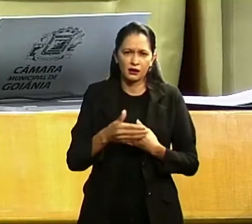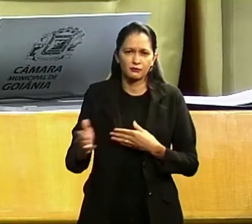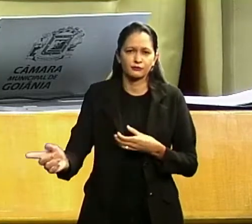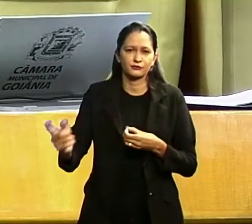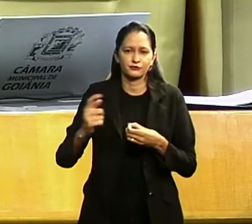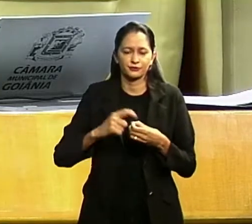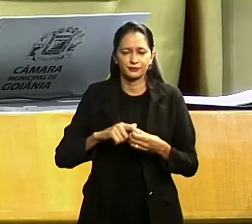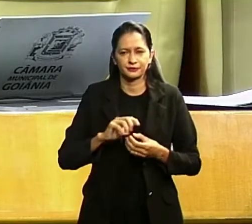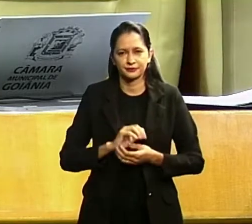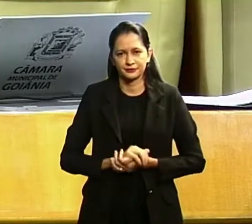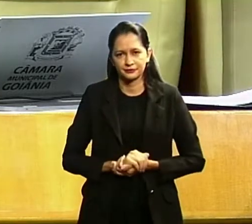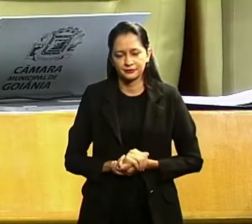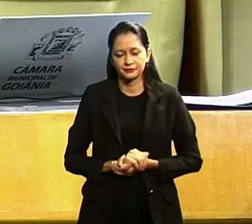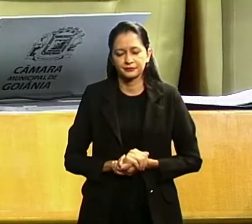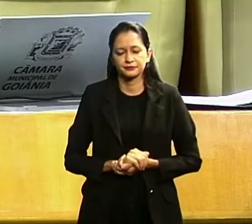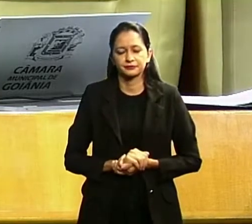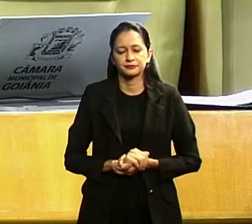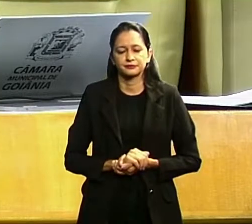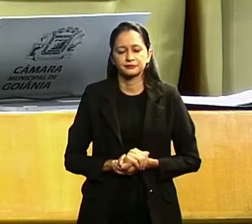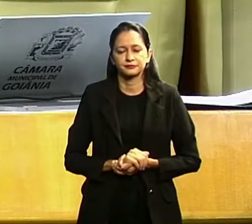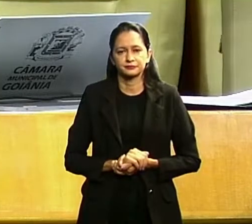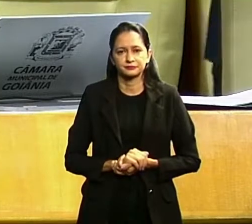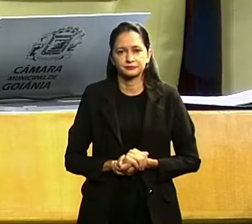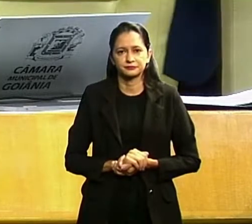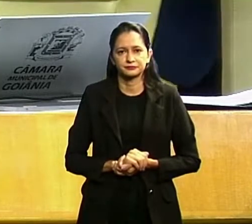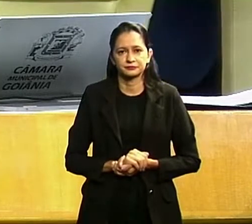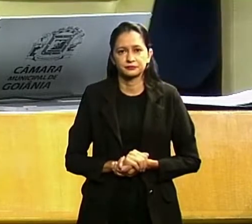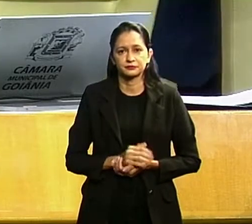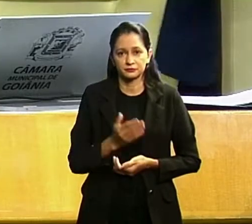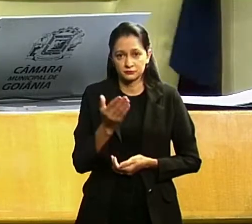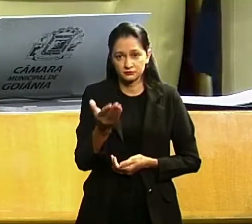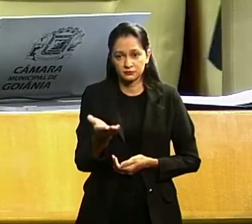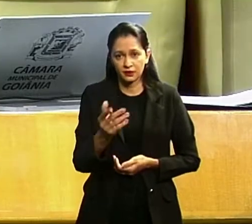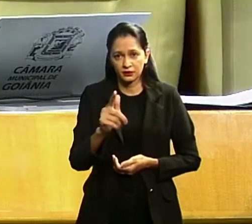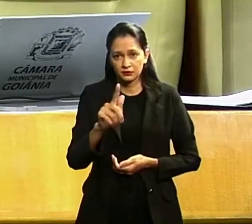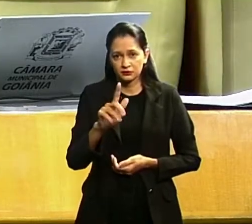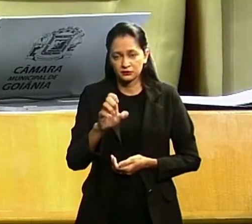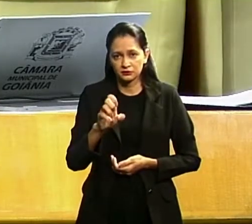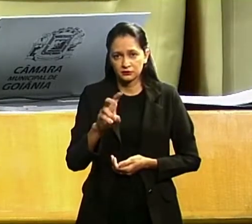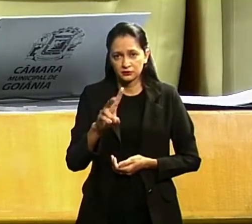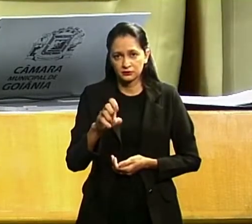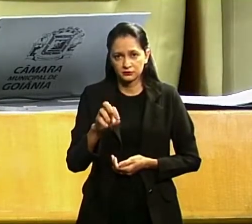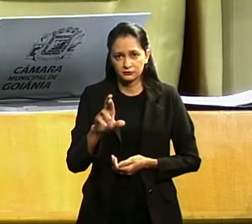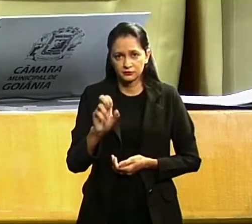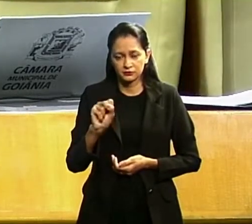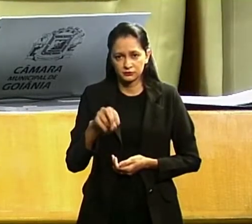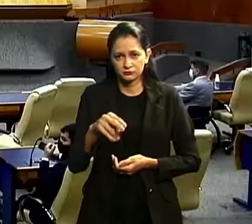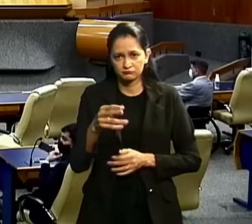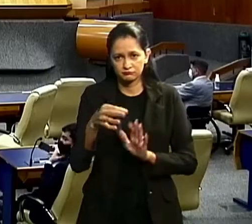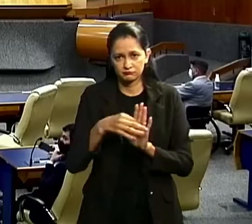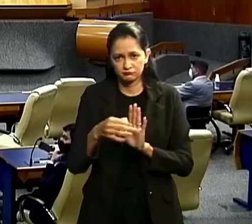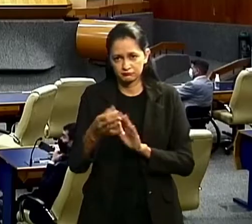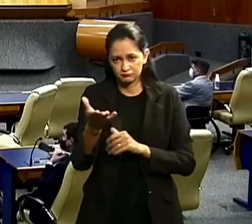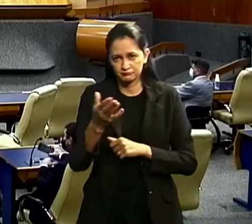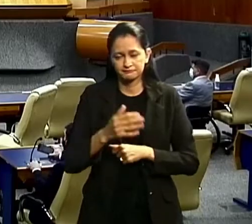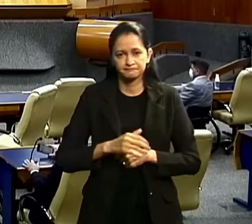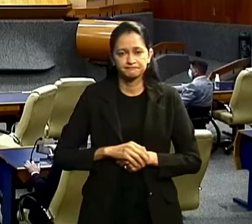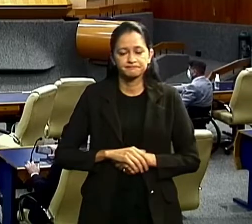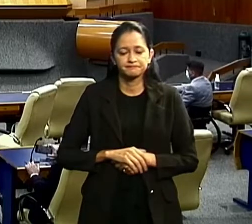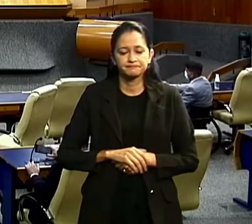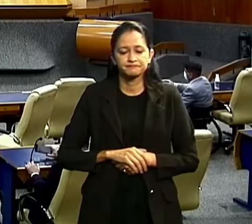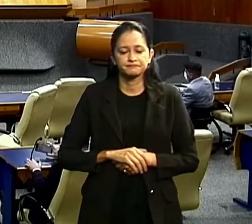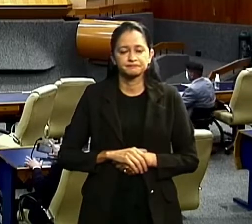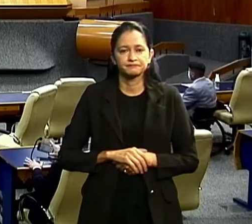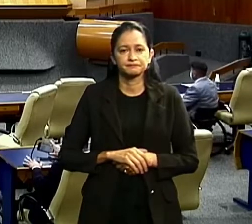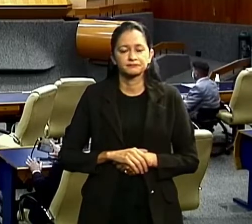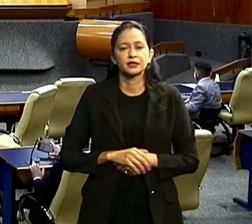conosco novamente. Vereador Jefferson Abel, em seguida, vereador Henrique Alves. Presidente,